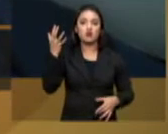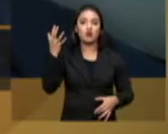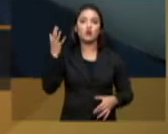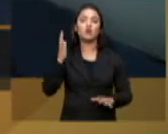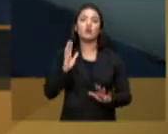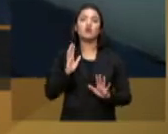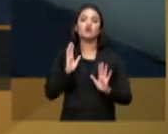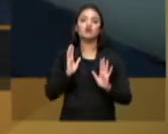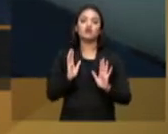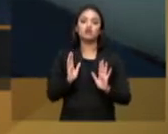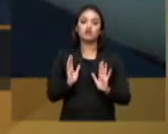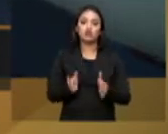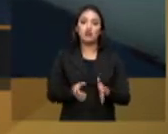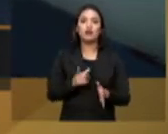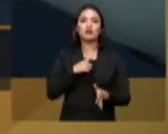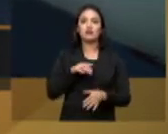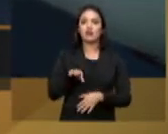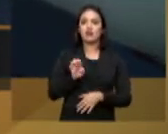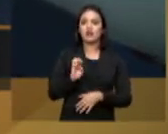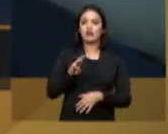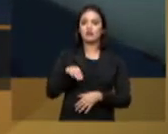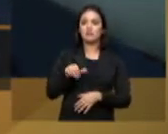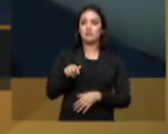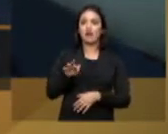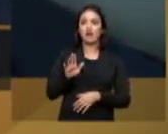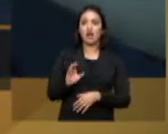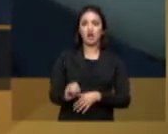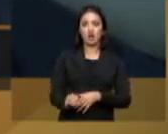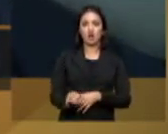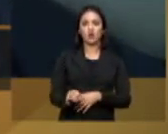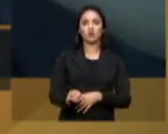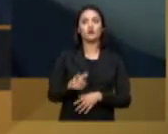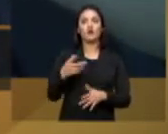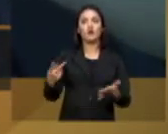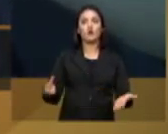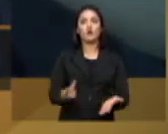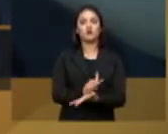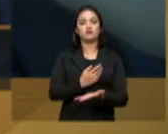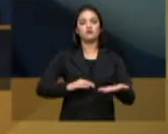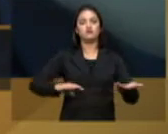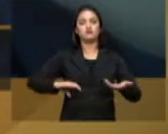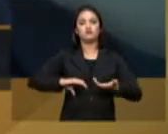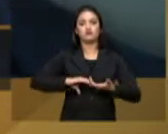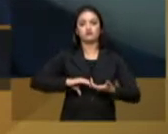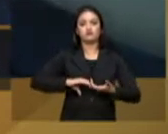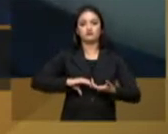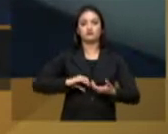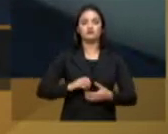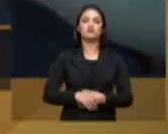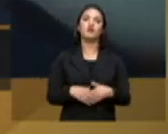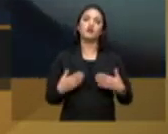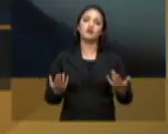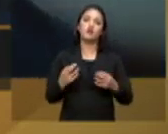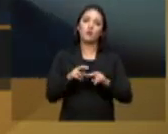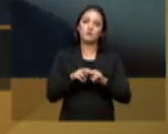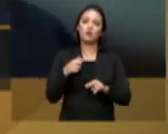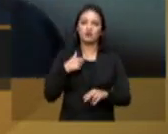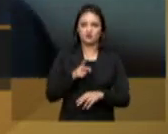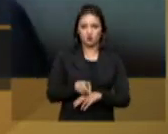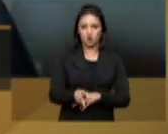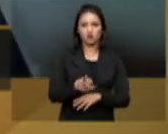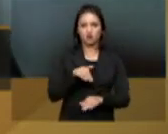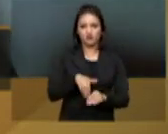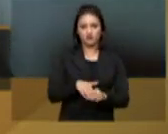nos embates políticos que ocorreram no parlamento brasileiro. E por isso eu continuo o meu